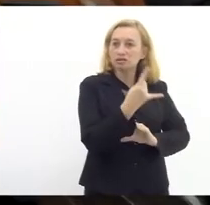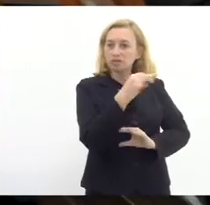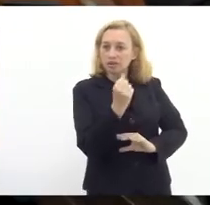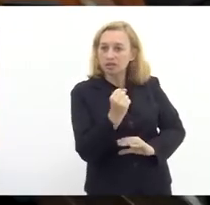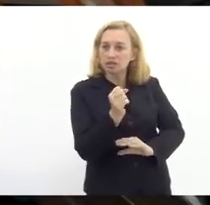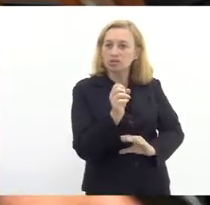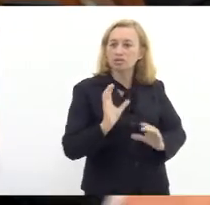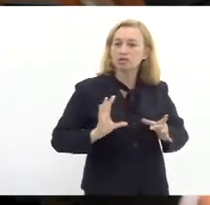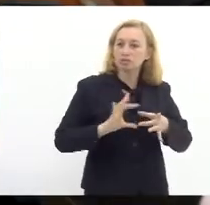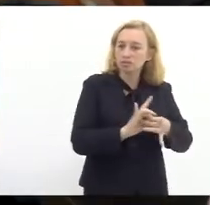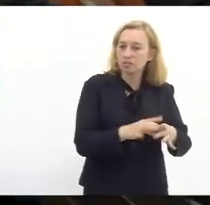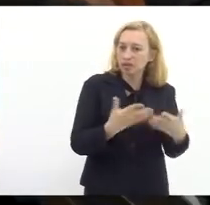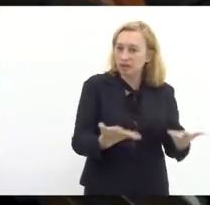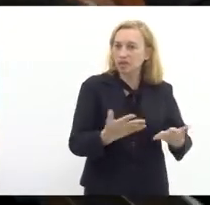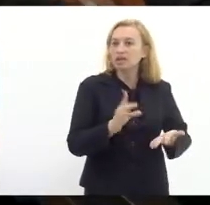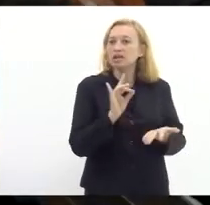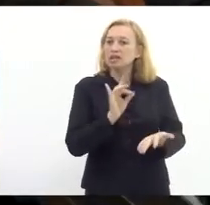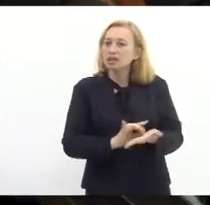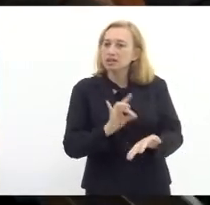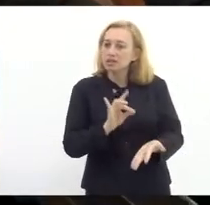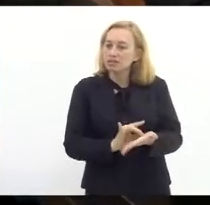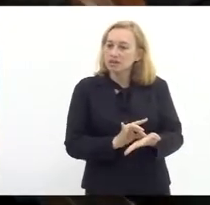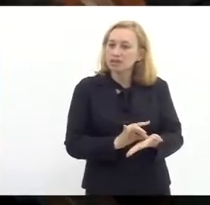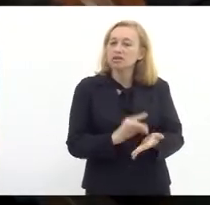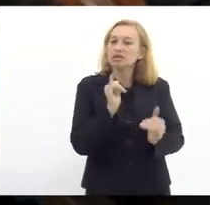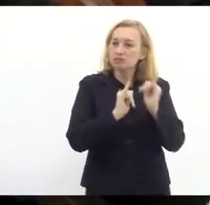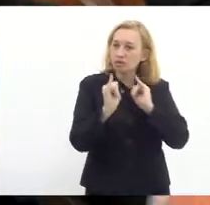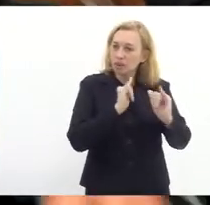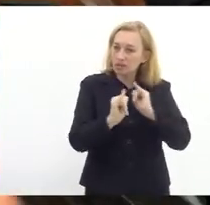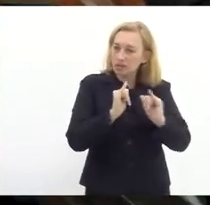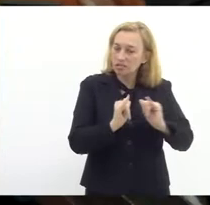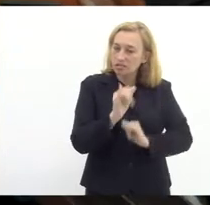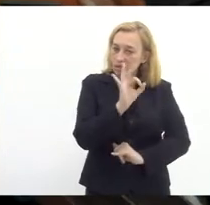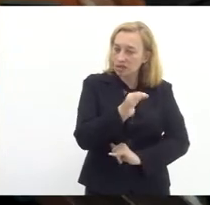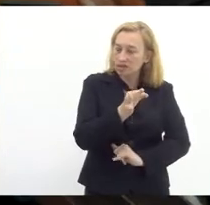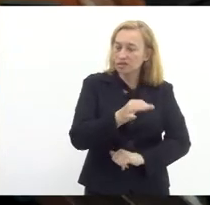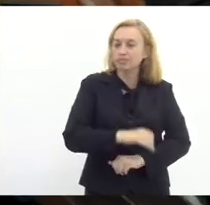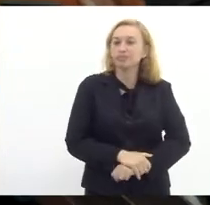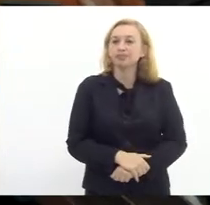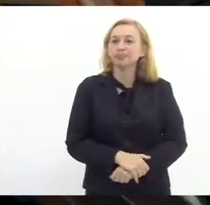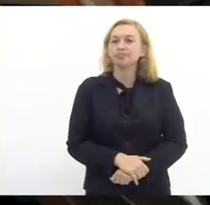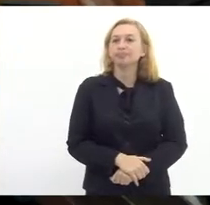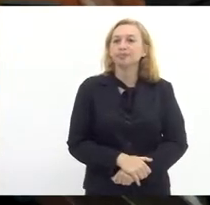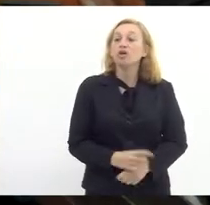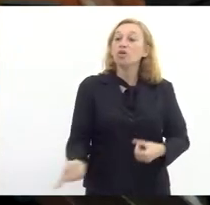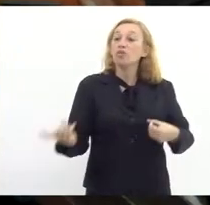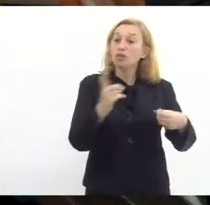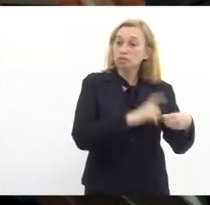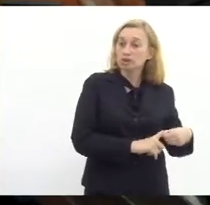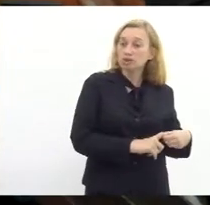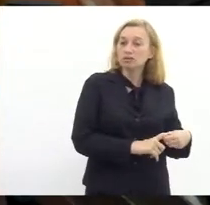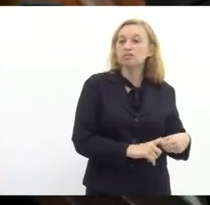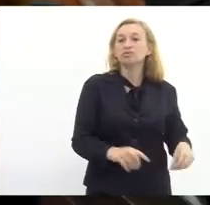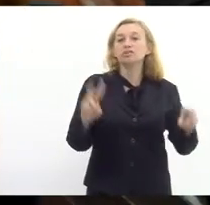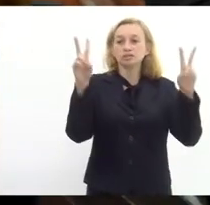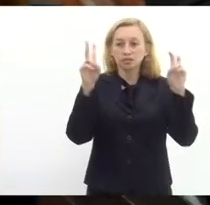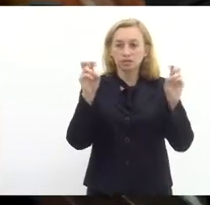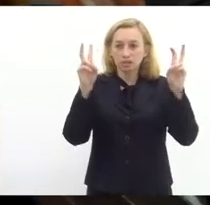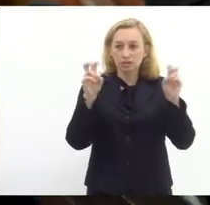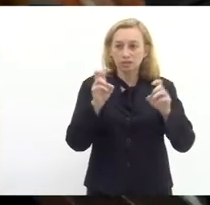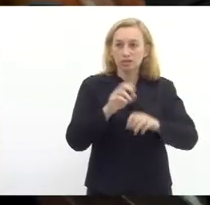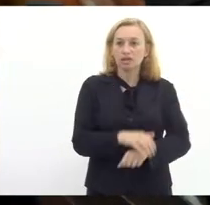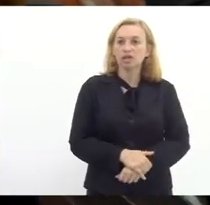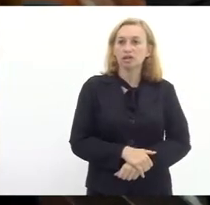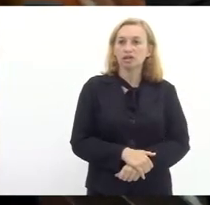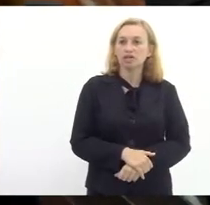informações completas. Na verdade, com informações adicionais. Voltando à questão das providências sobre